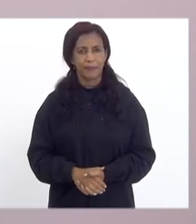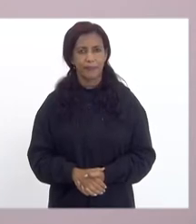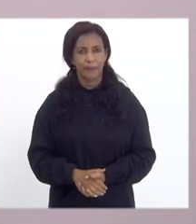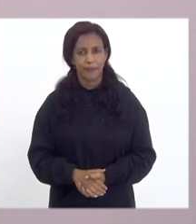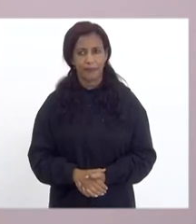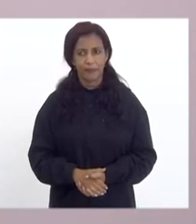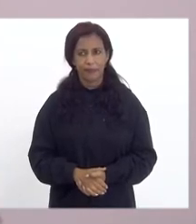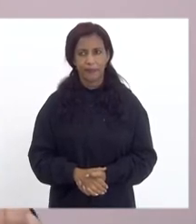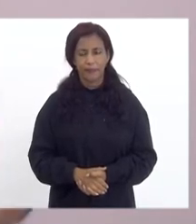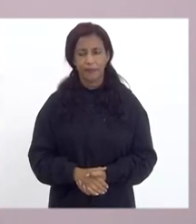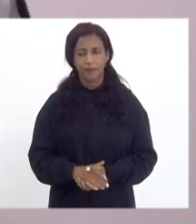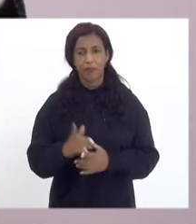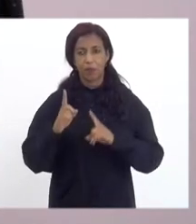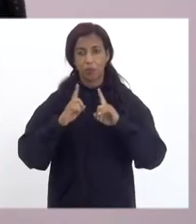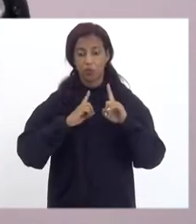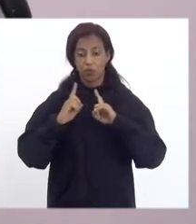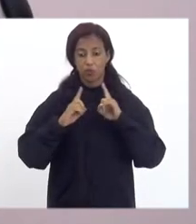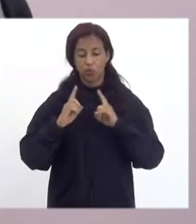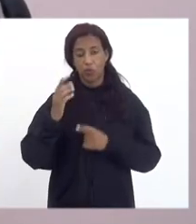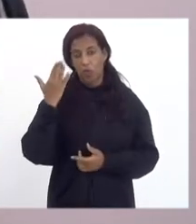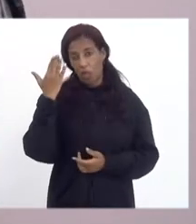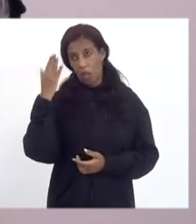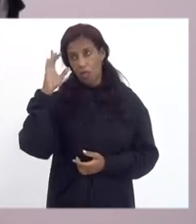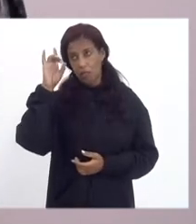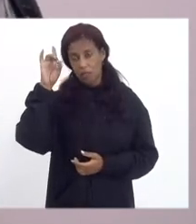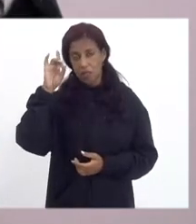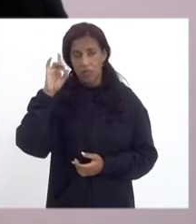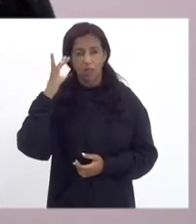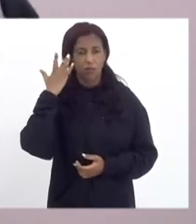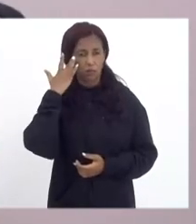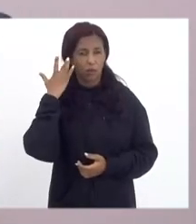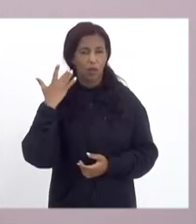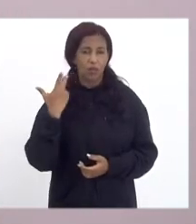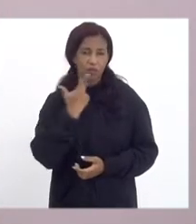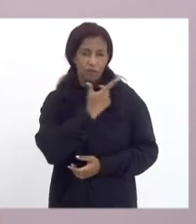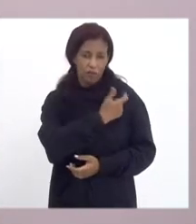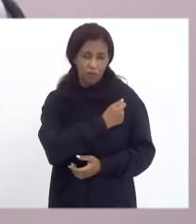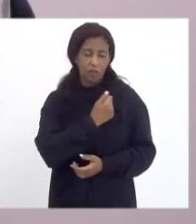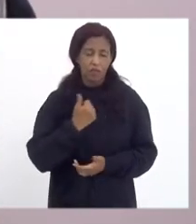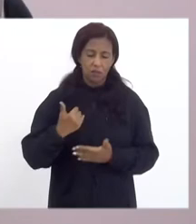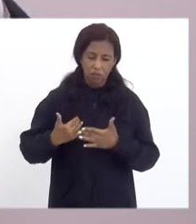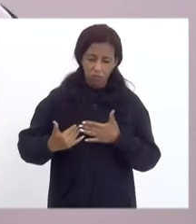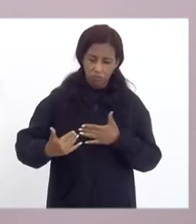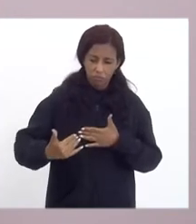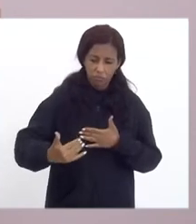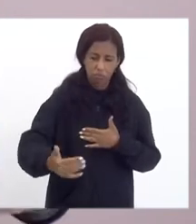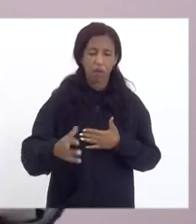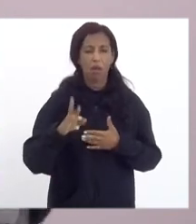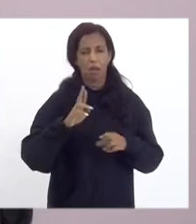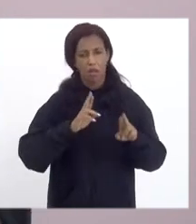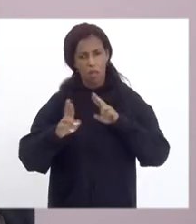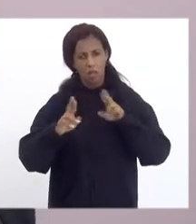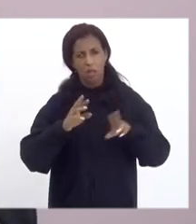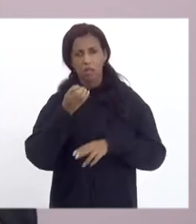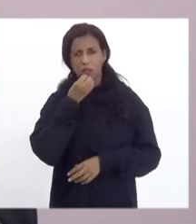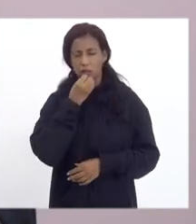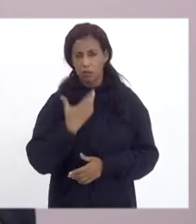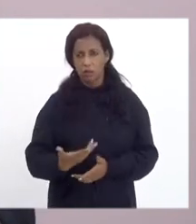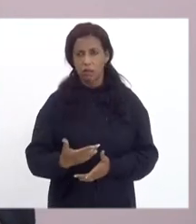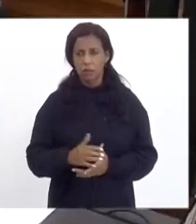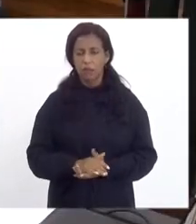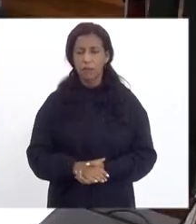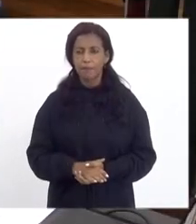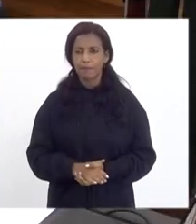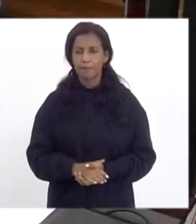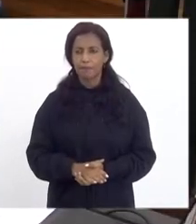E vamos rediscutir. Acho que o Brasil, graças a Deus, eu acho que a gente já está. A vacinação está avançando mesmo, os resultados são muito bons. Viu, deputado? Não sei se Vossa